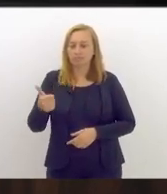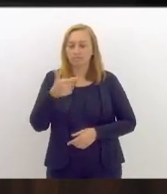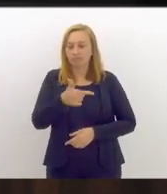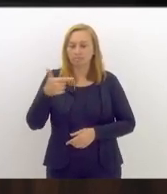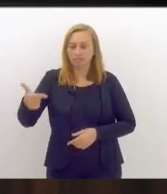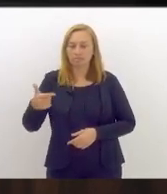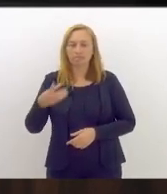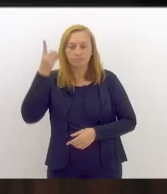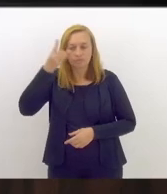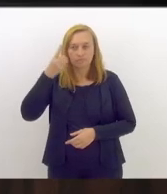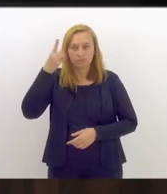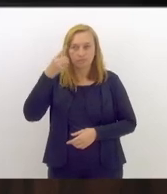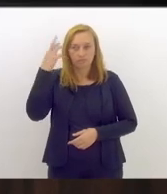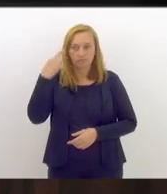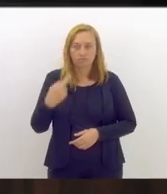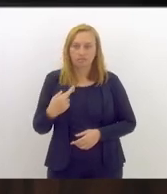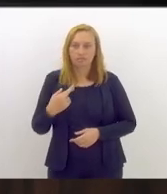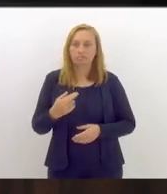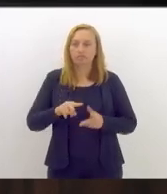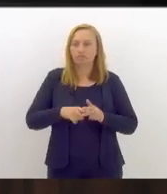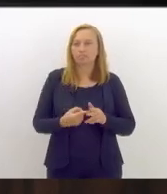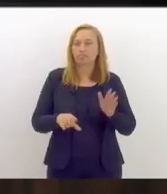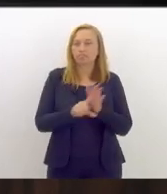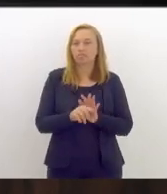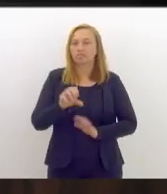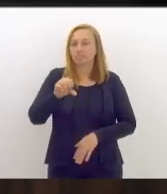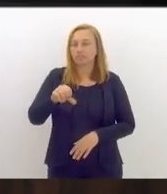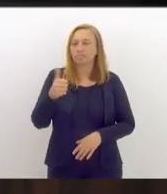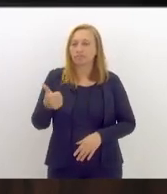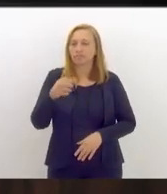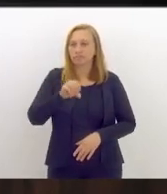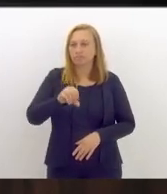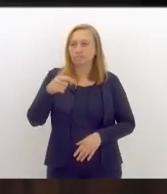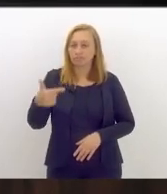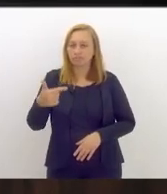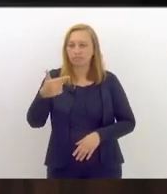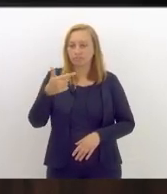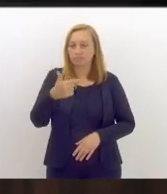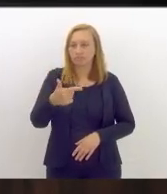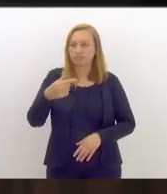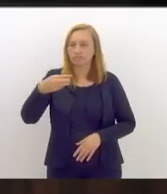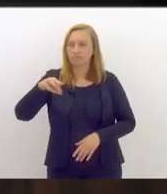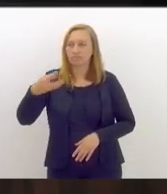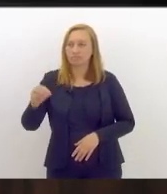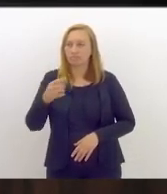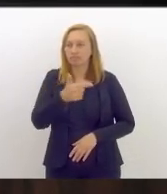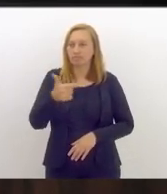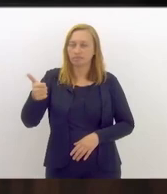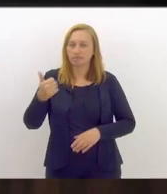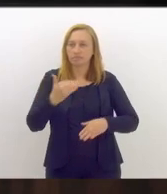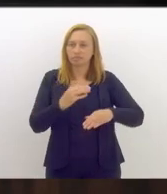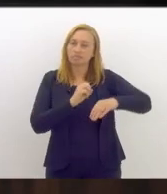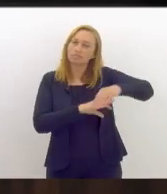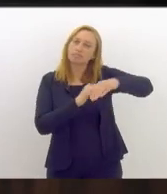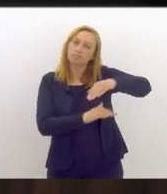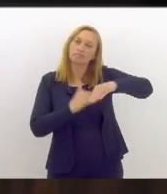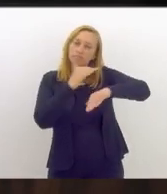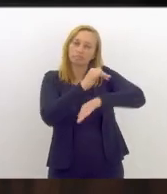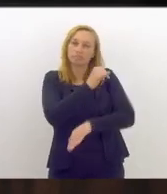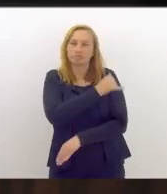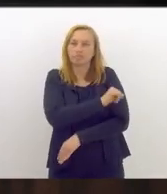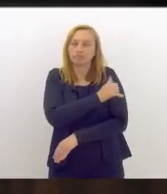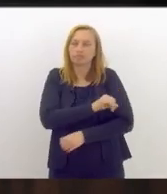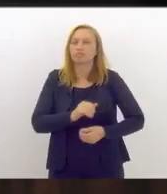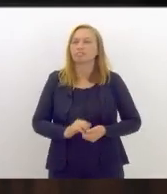Renata Souza que altera a lei estadual 9191 de 2 de março de 21 que institui o programa supera Rio de